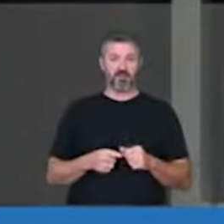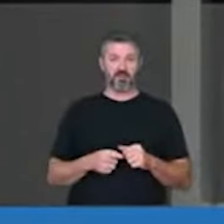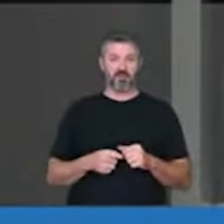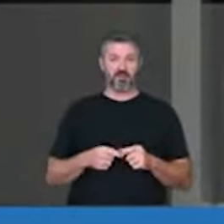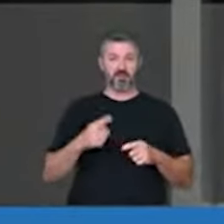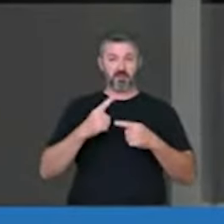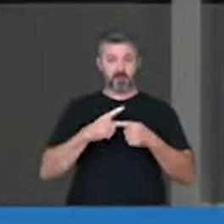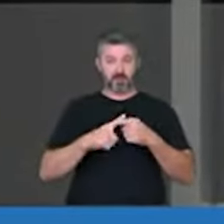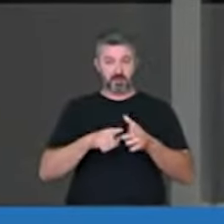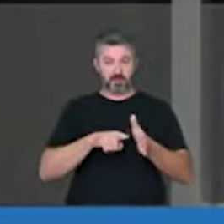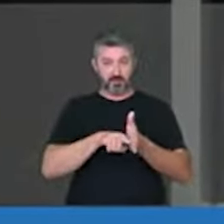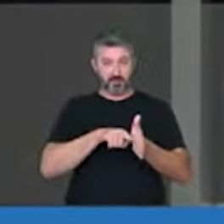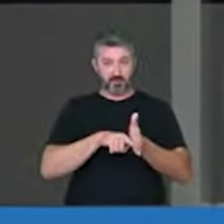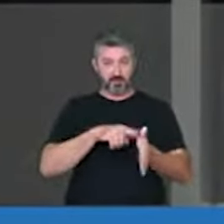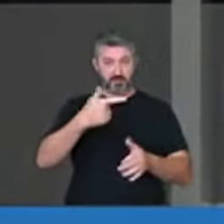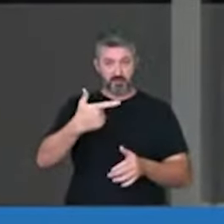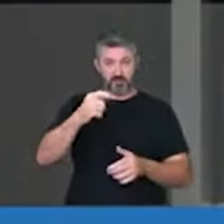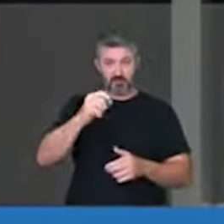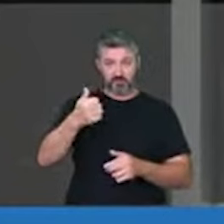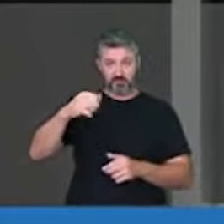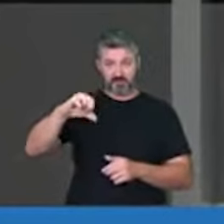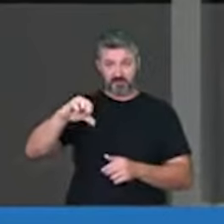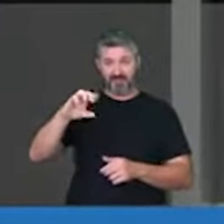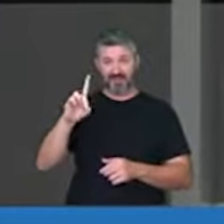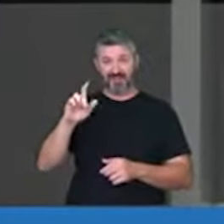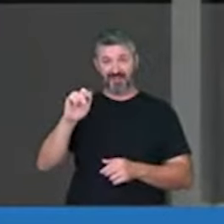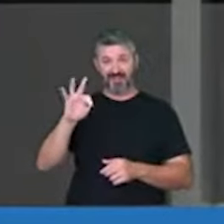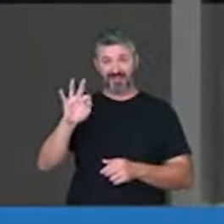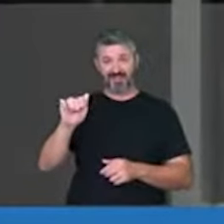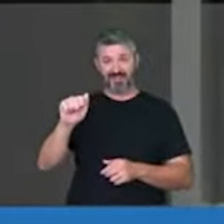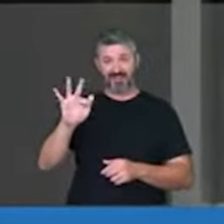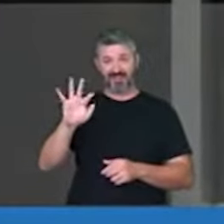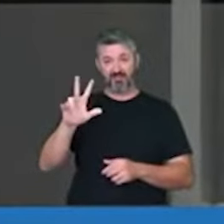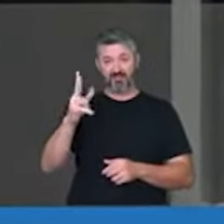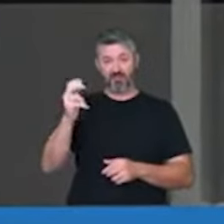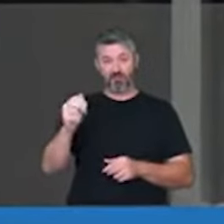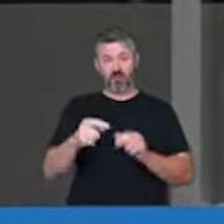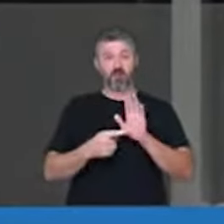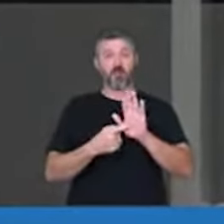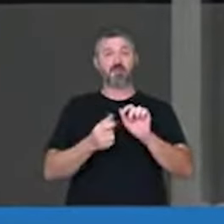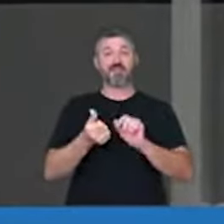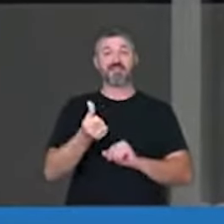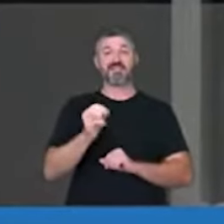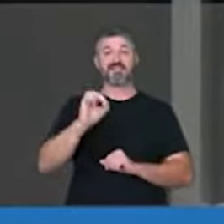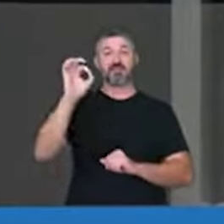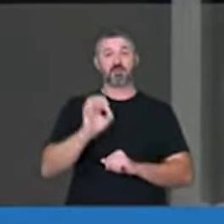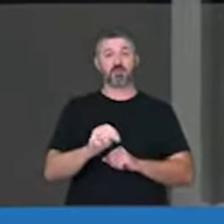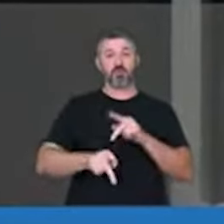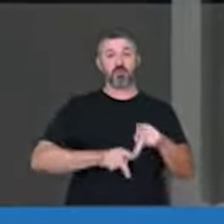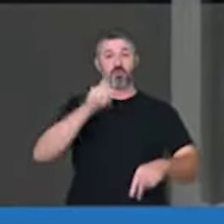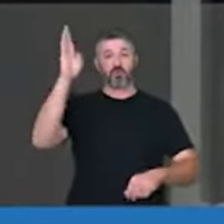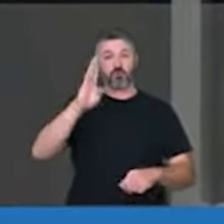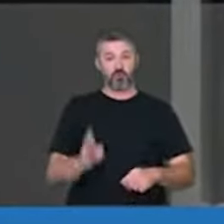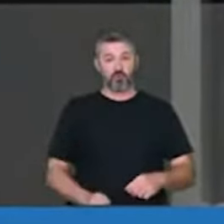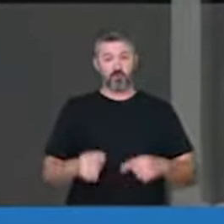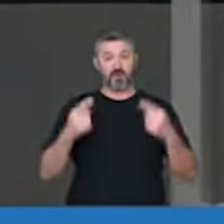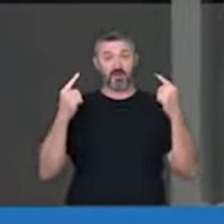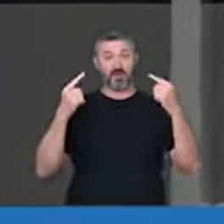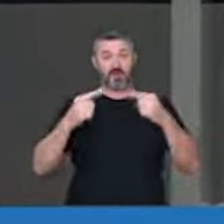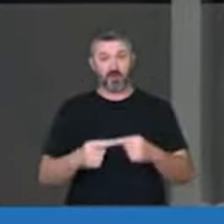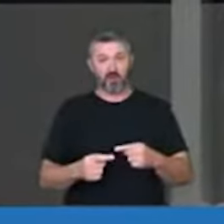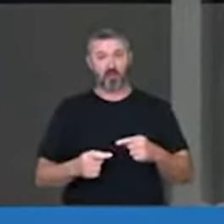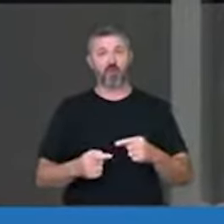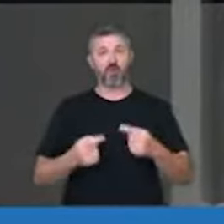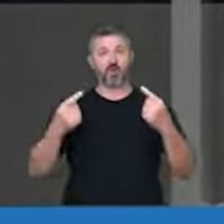feita em 2019 pelo Datafolha mostra que 60% da população brasileira é contra retroceder